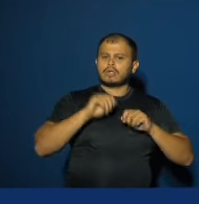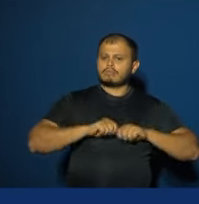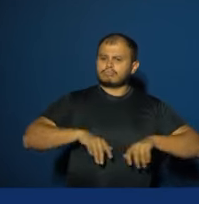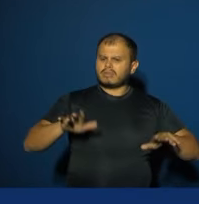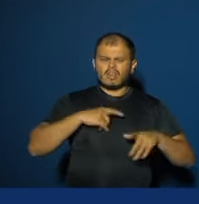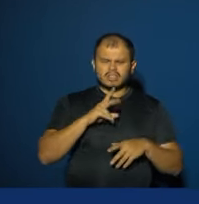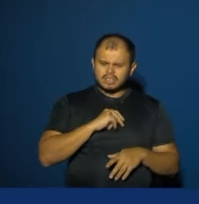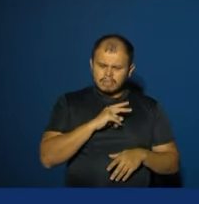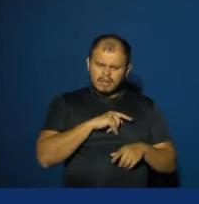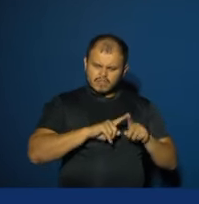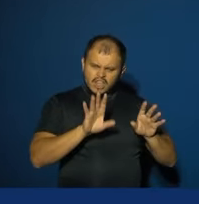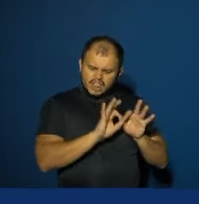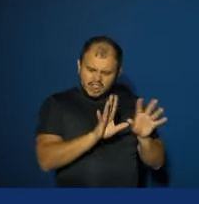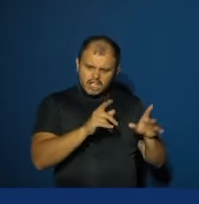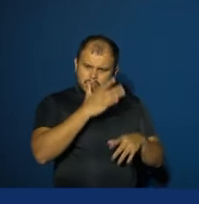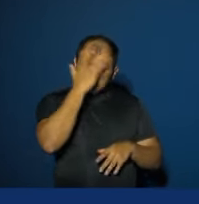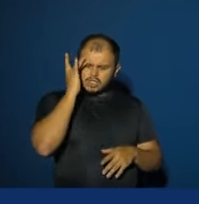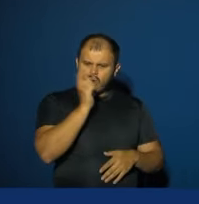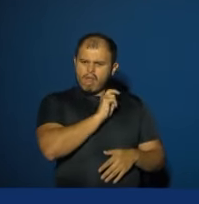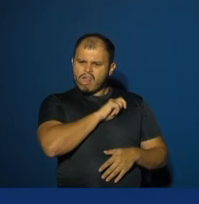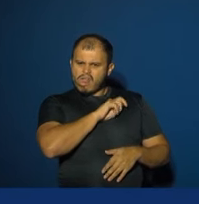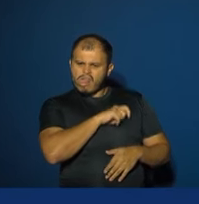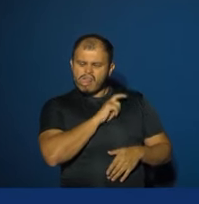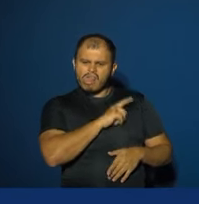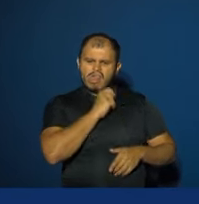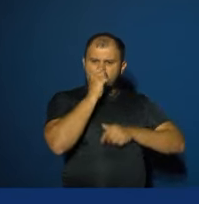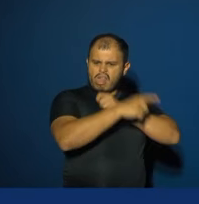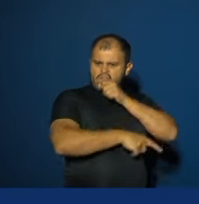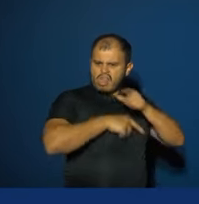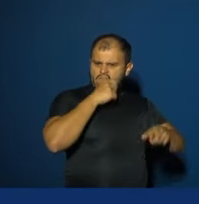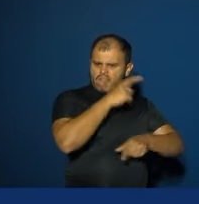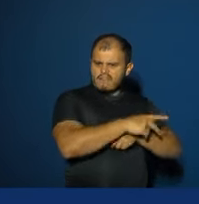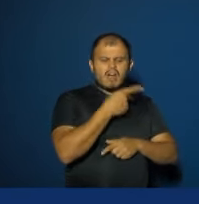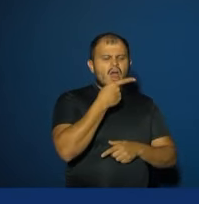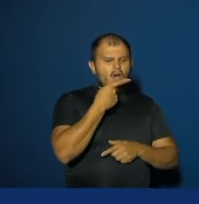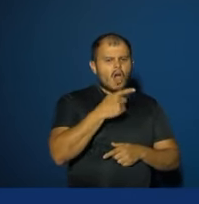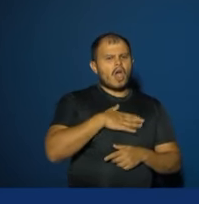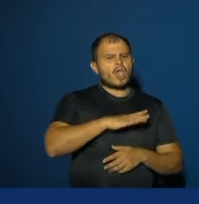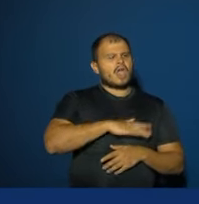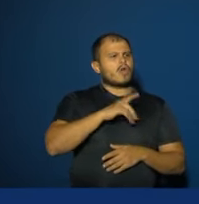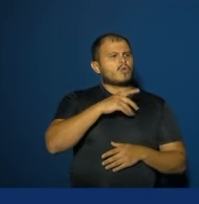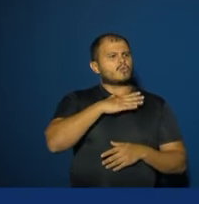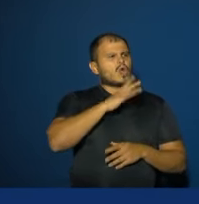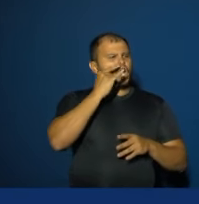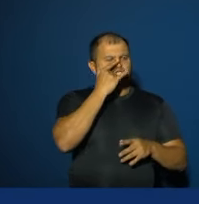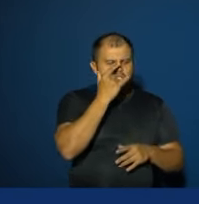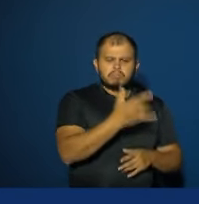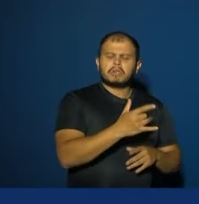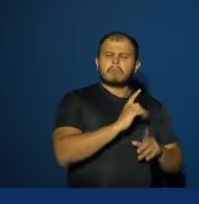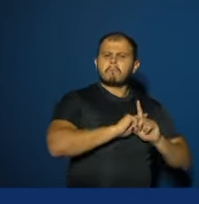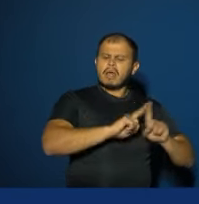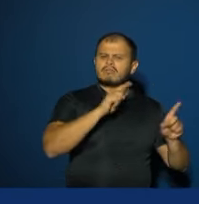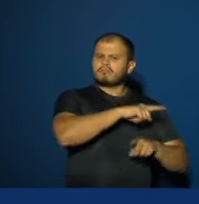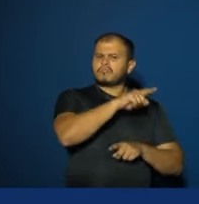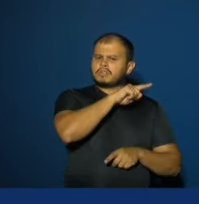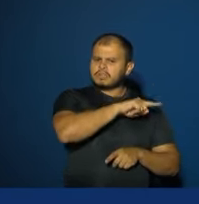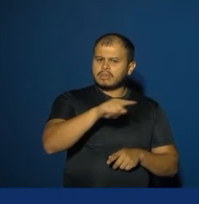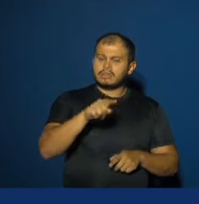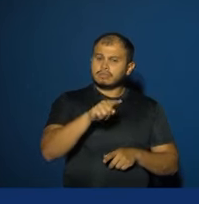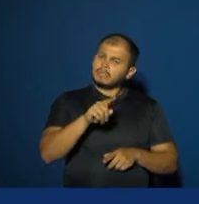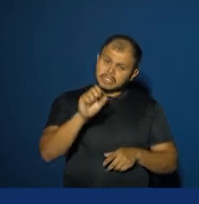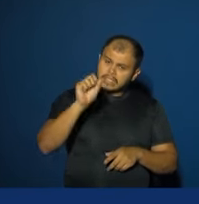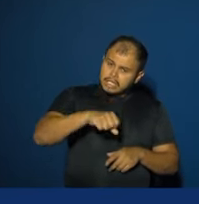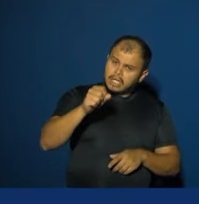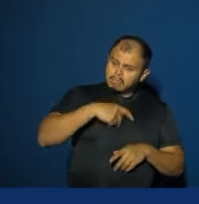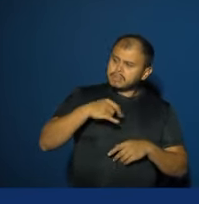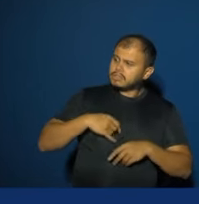falar mal de você falar mal Olha eu te admiro muito mas eu comprei na tua empresa não entregaram vida eu aprendi a escutar o que